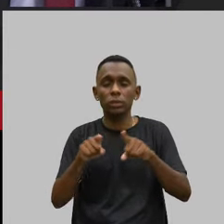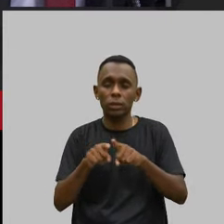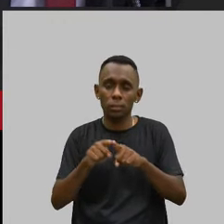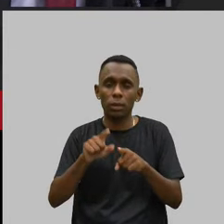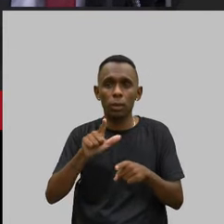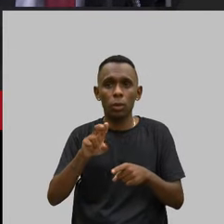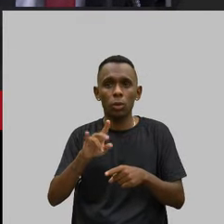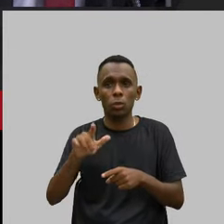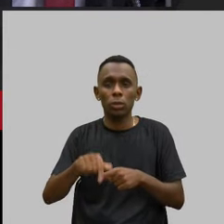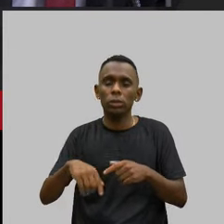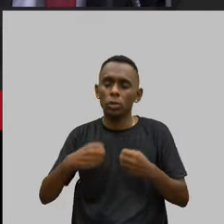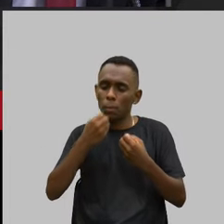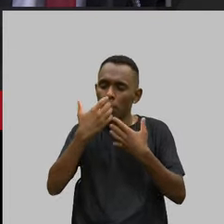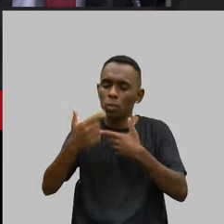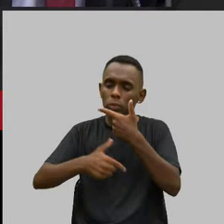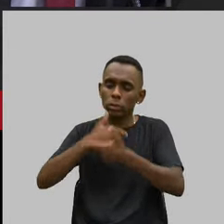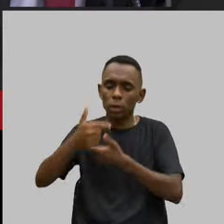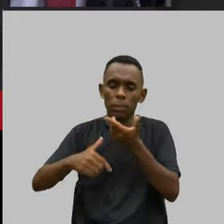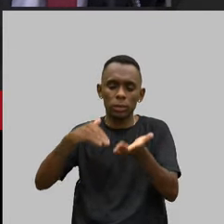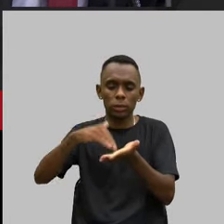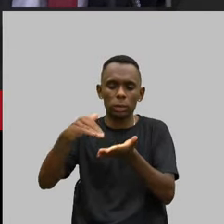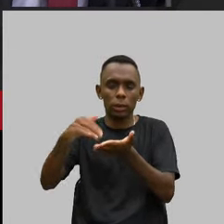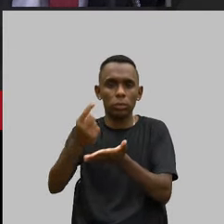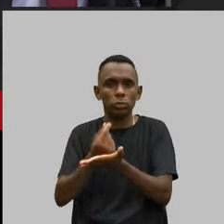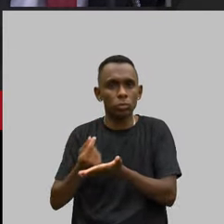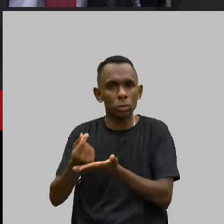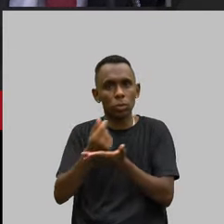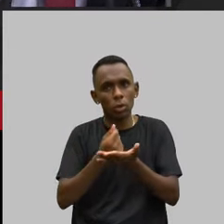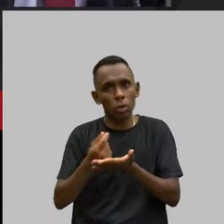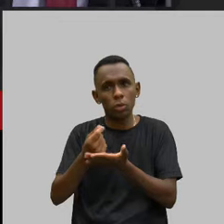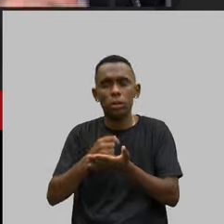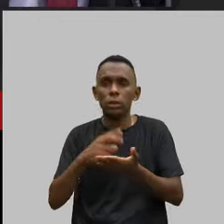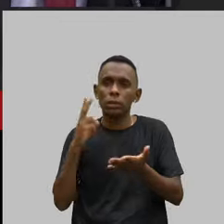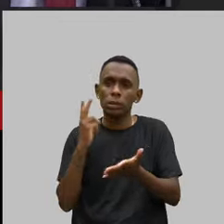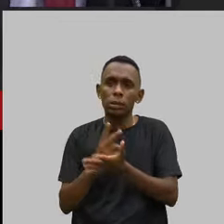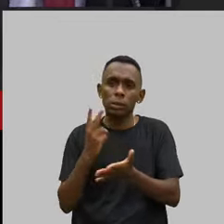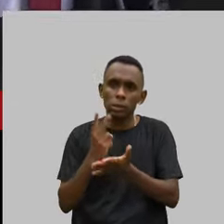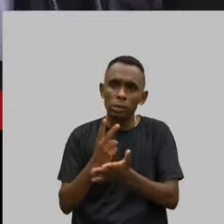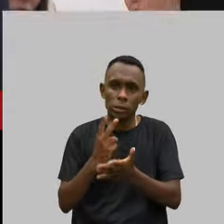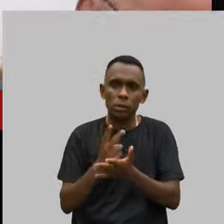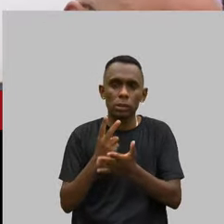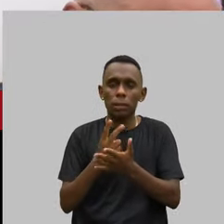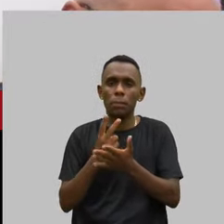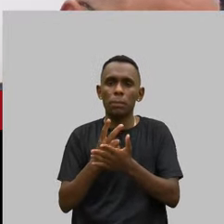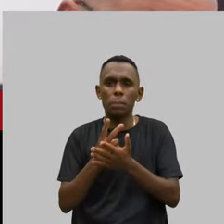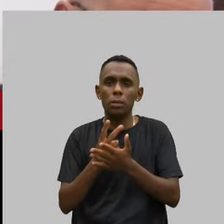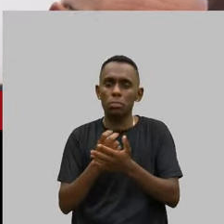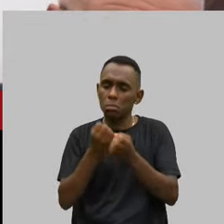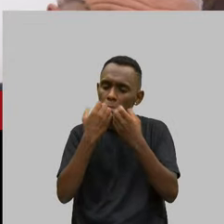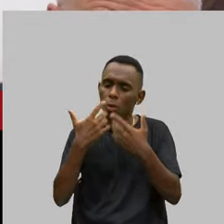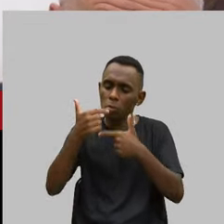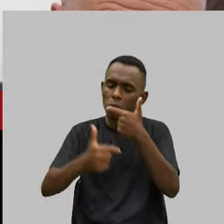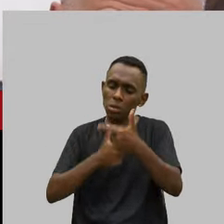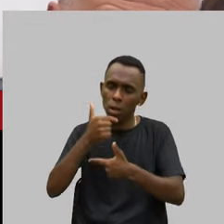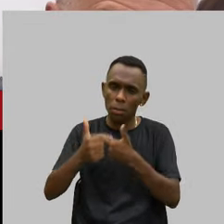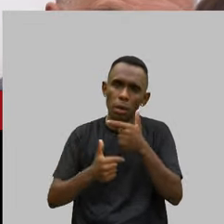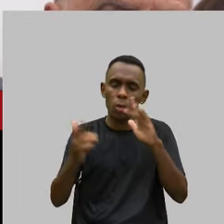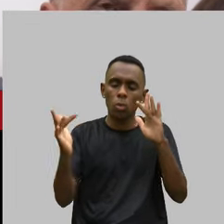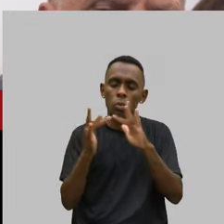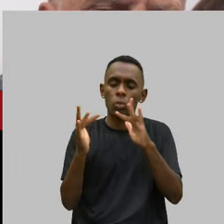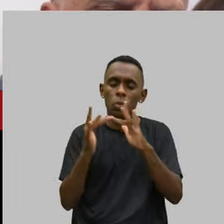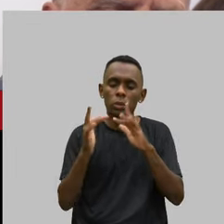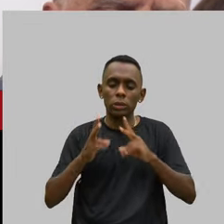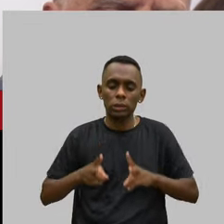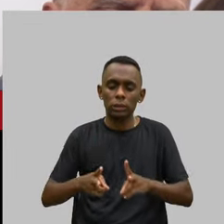também um bom trabalho à frente da secretaria de fazenda sempre muito elogiado pelo nosso Líder João Magalhães que mantém contato constante lá com a